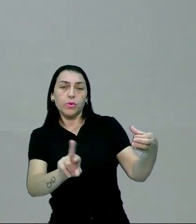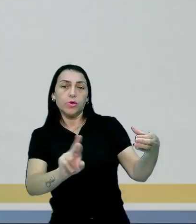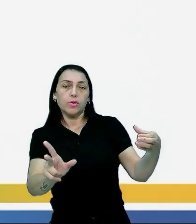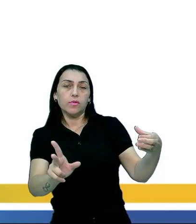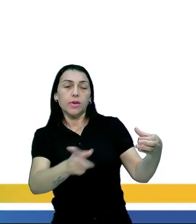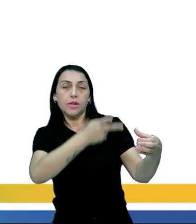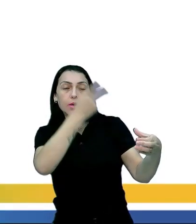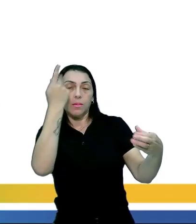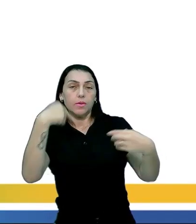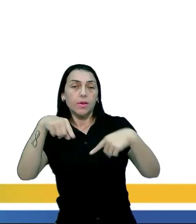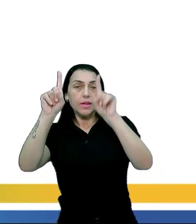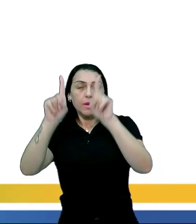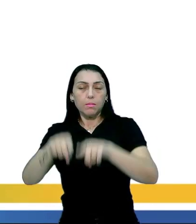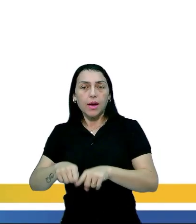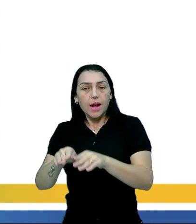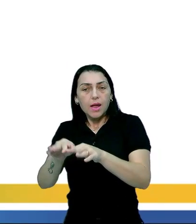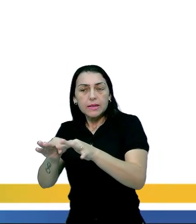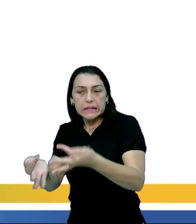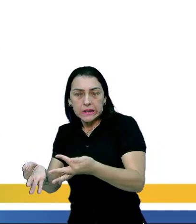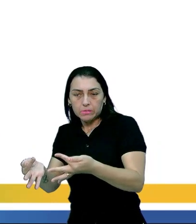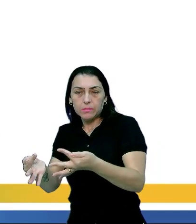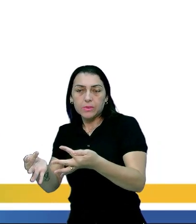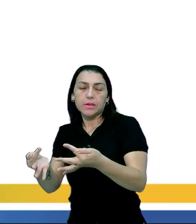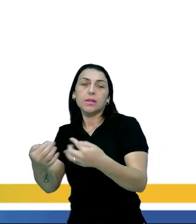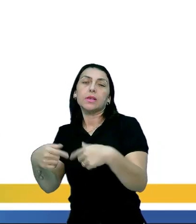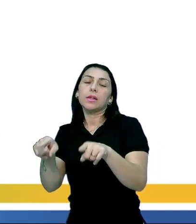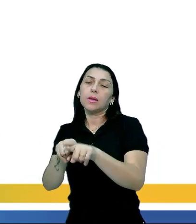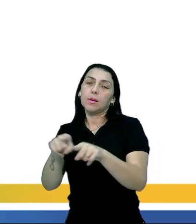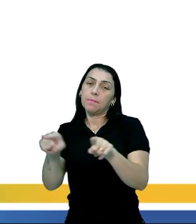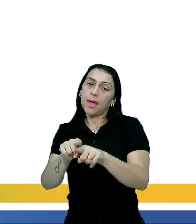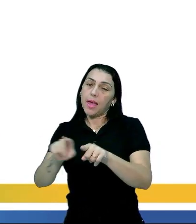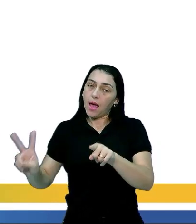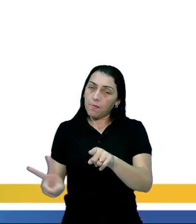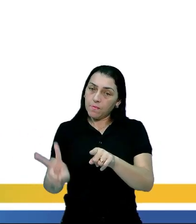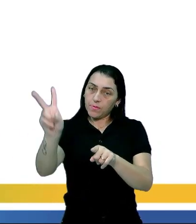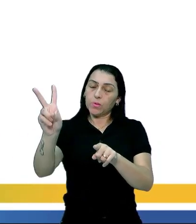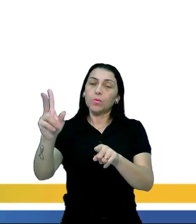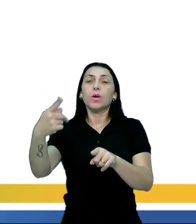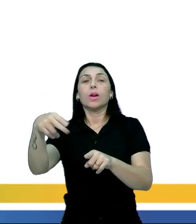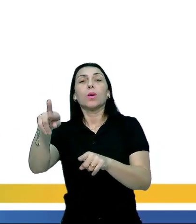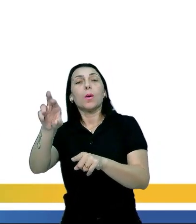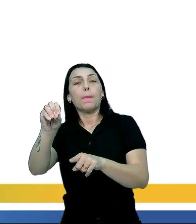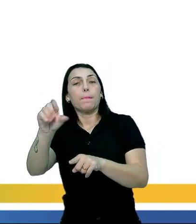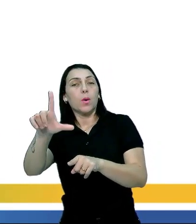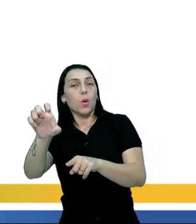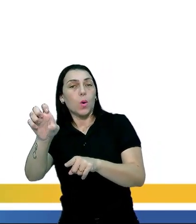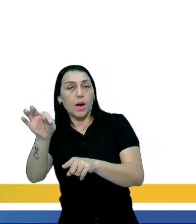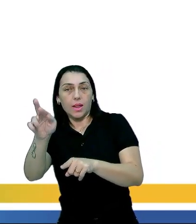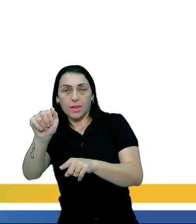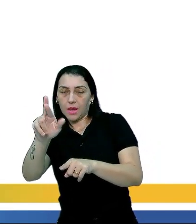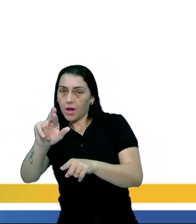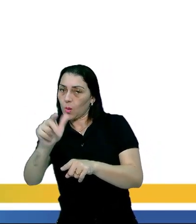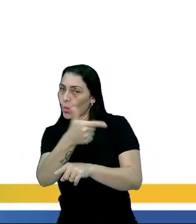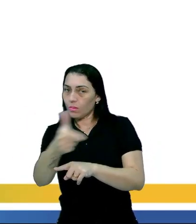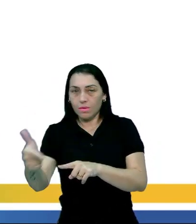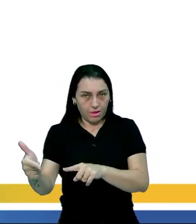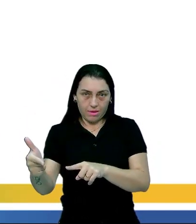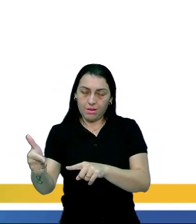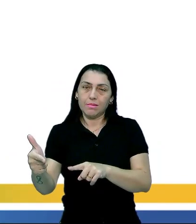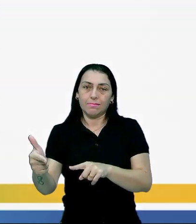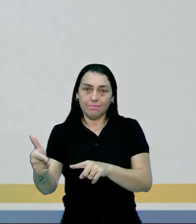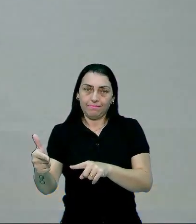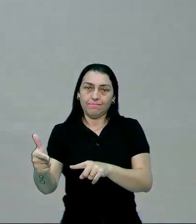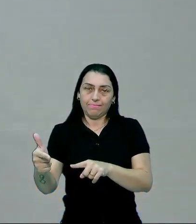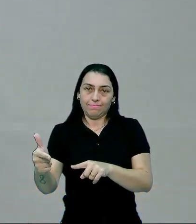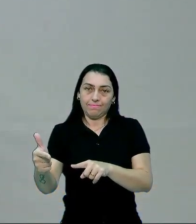o proletariado. Sua queda e a vitória do proletariado são igualmente